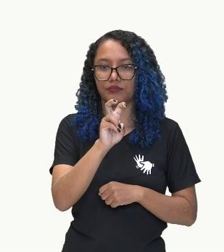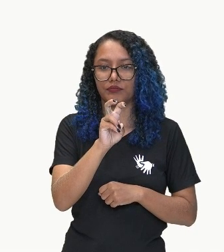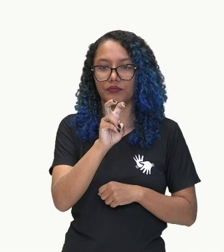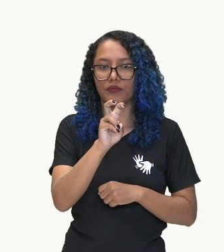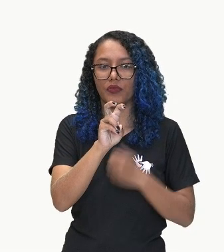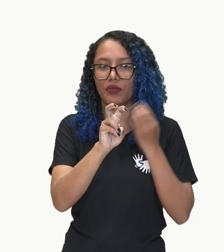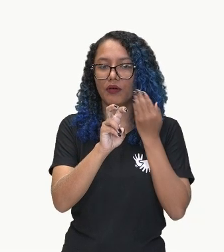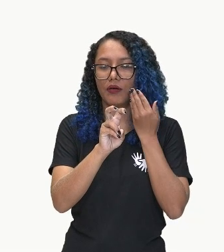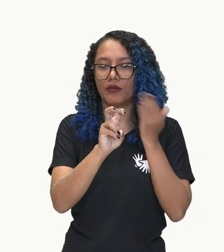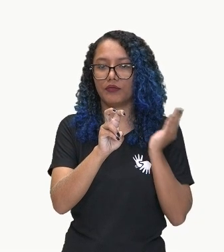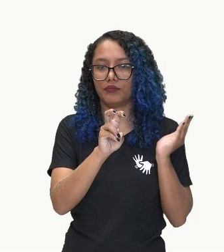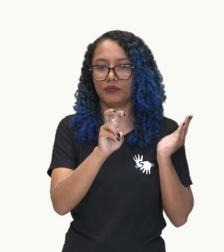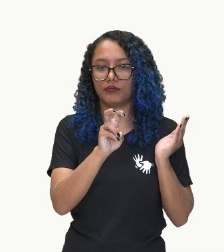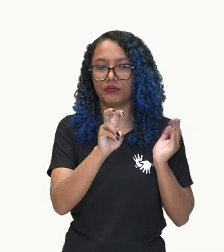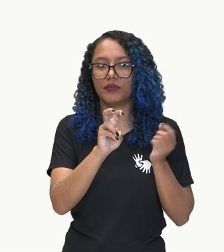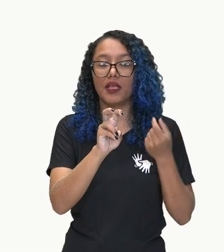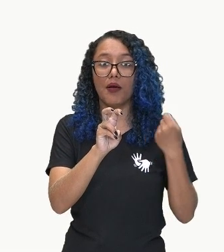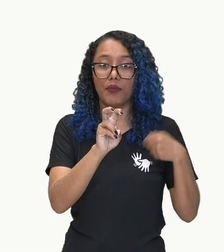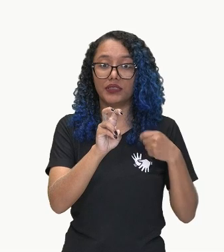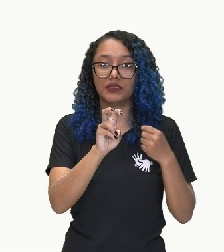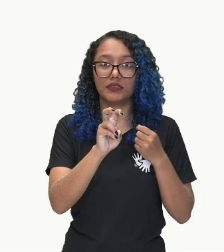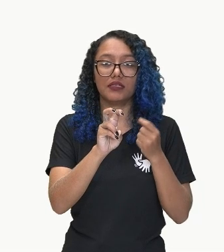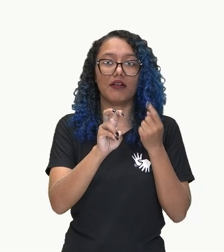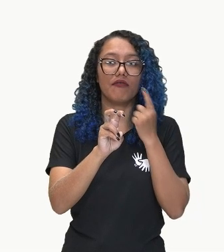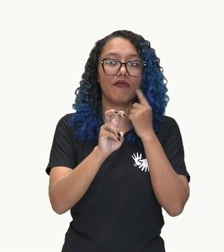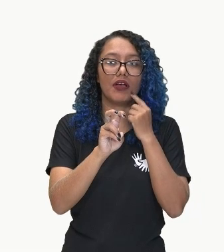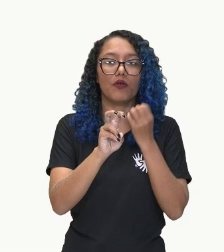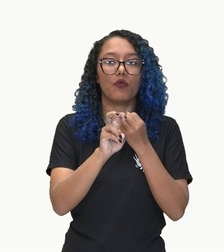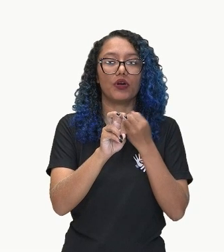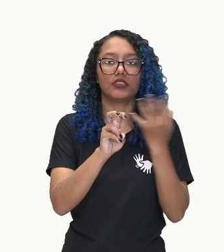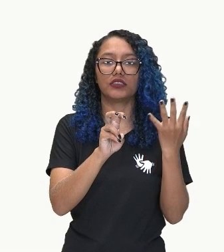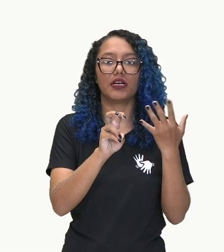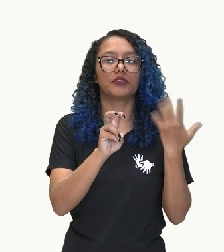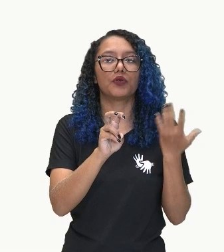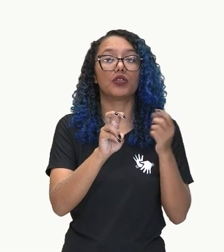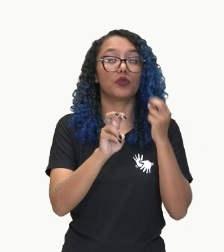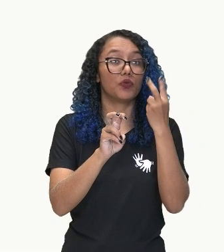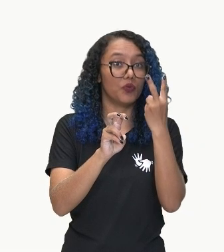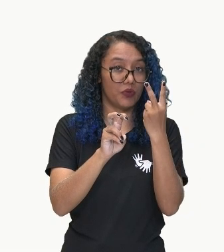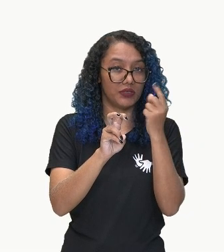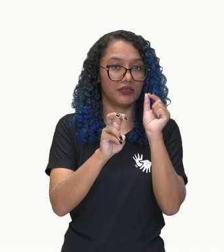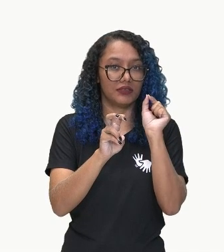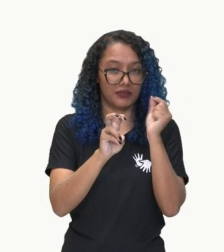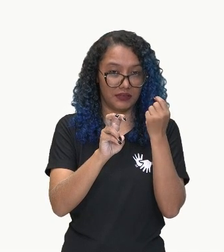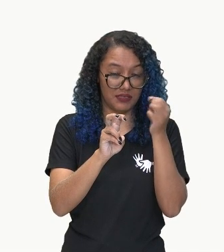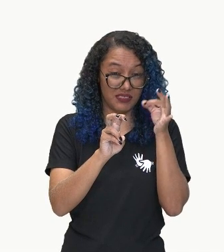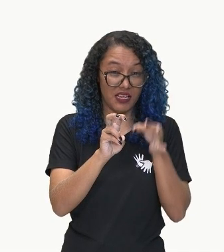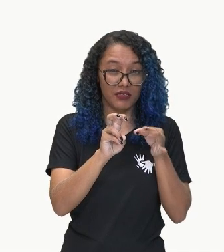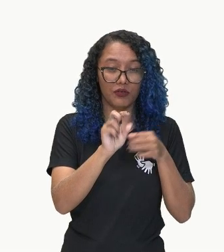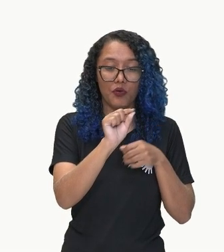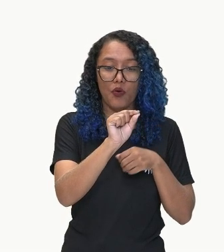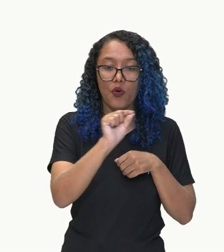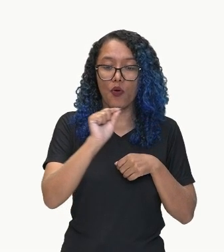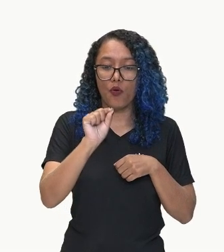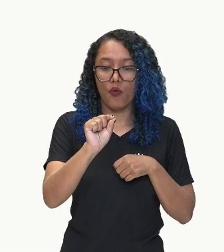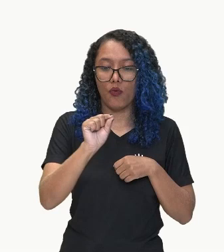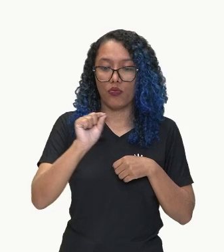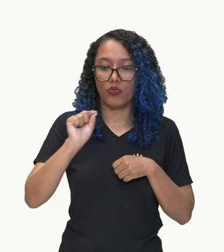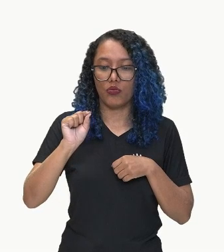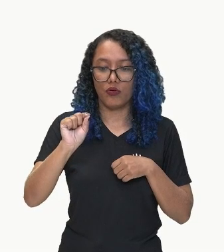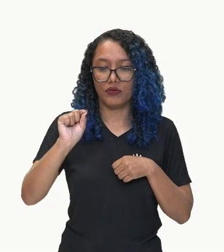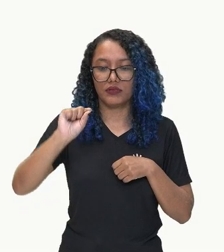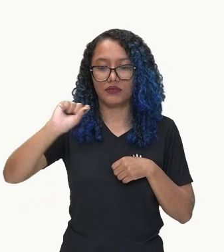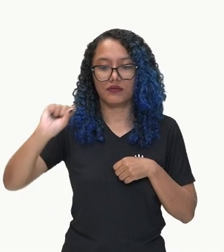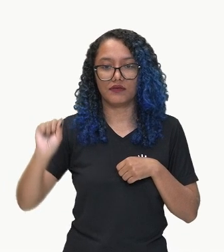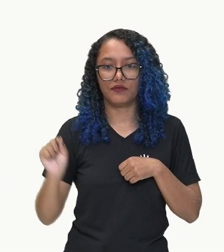esquerda, você vai contar a quantidade de casas decimais. São 2, então você vem 1, 2, vírgula.